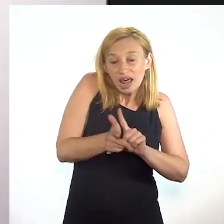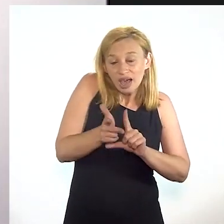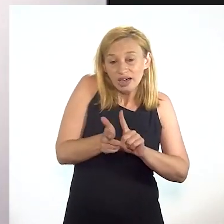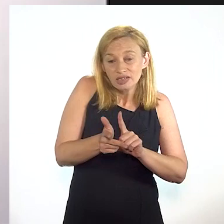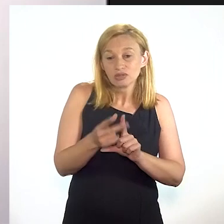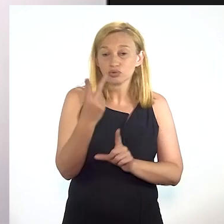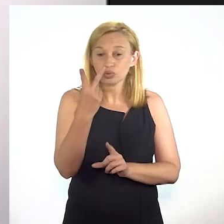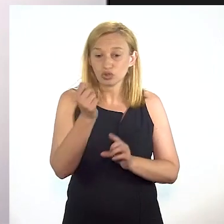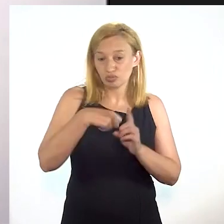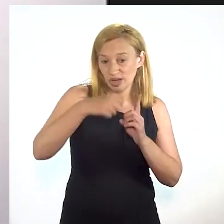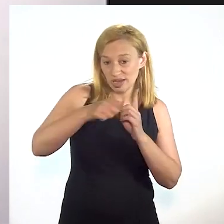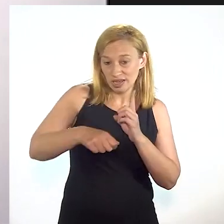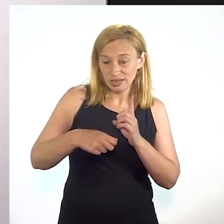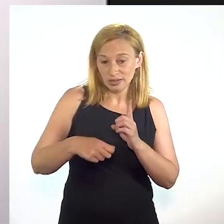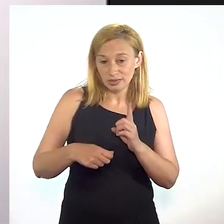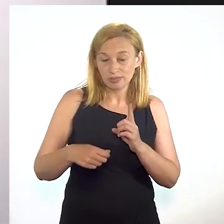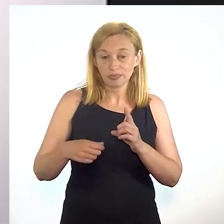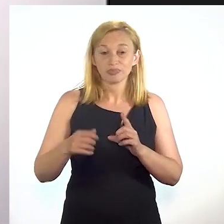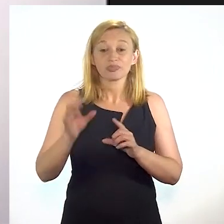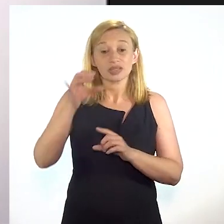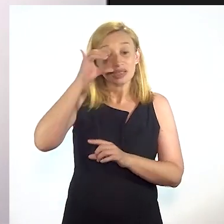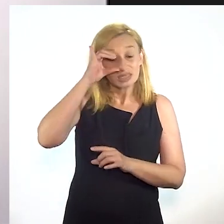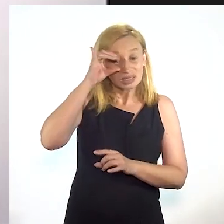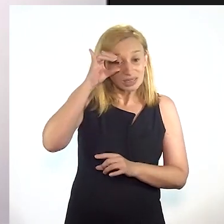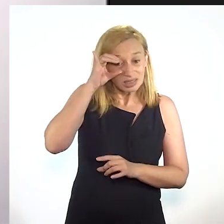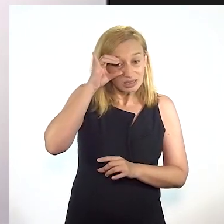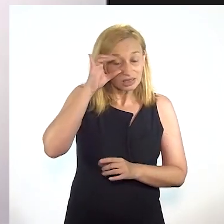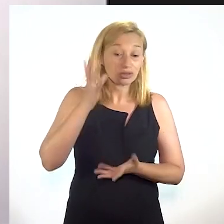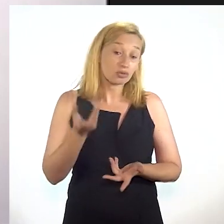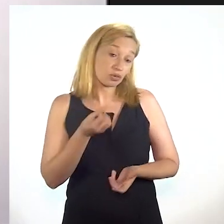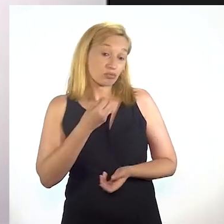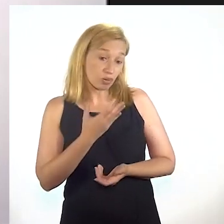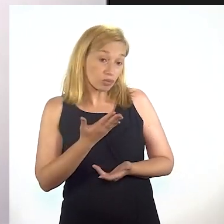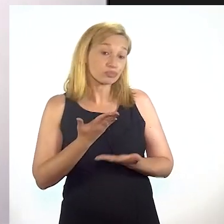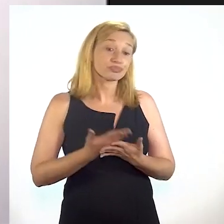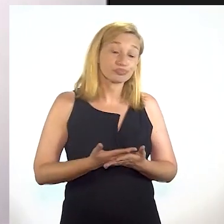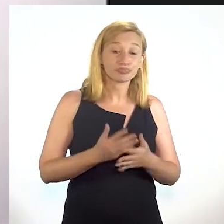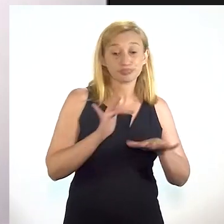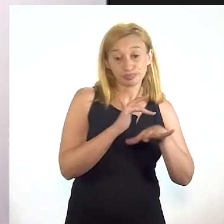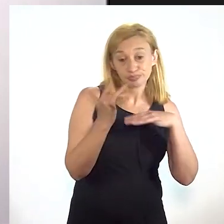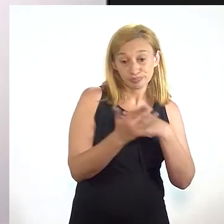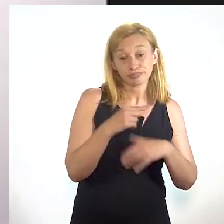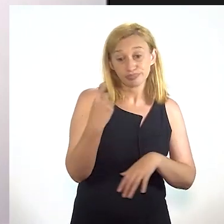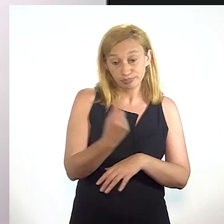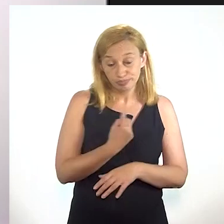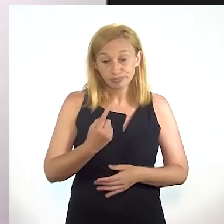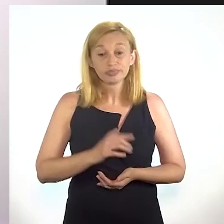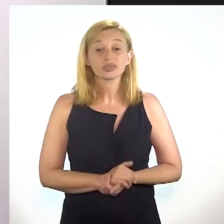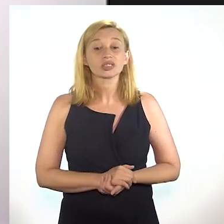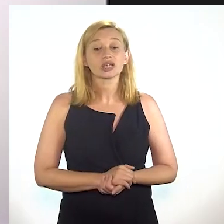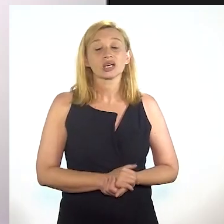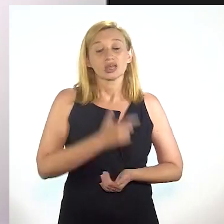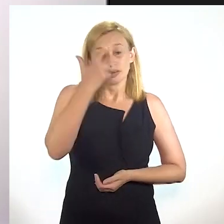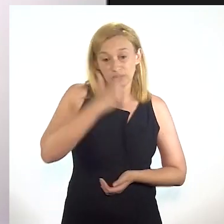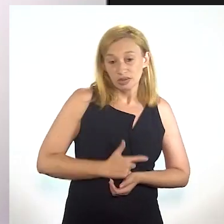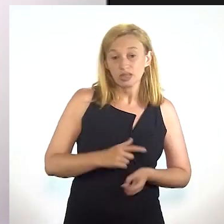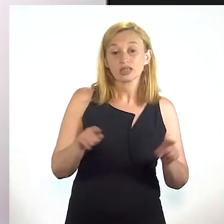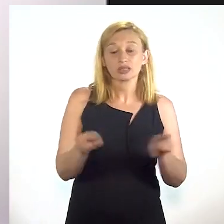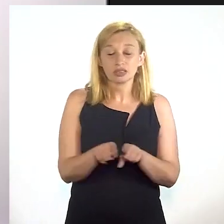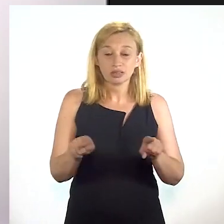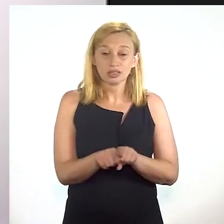mais possível, foi fazer lives durante 2 meses pelo Instagram. Isso impulsionou muito a rede social,